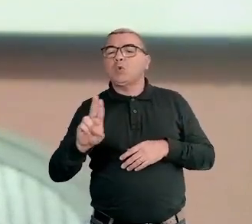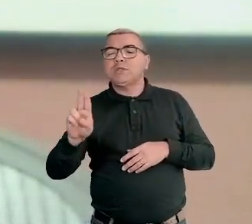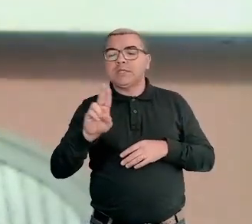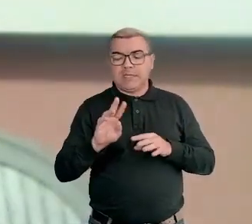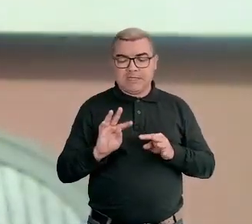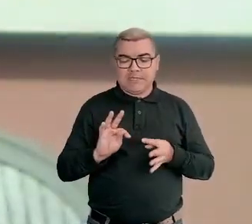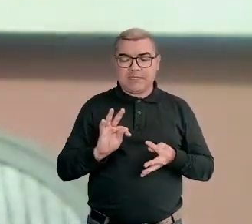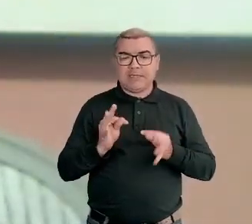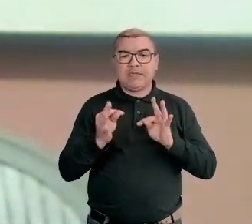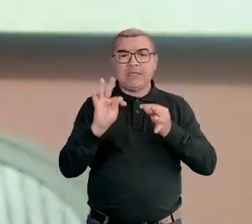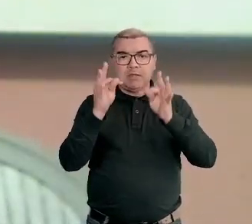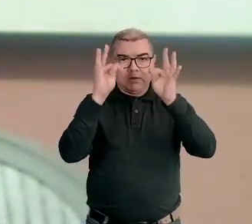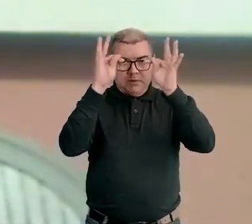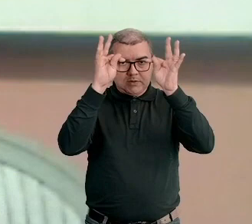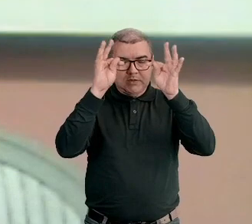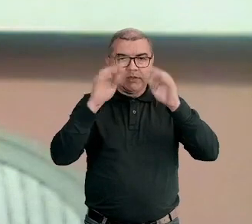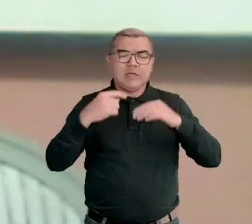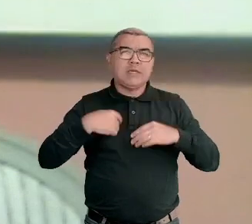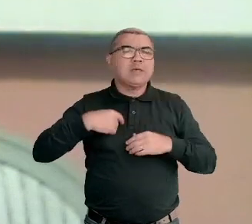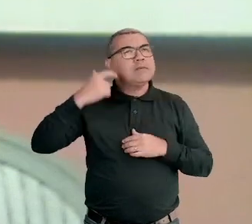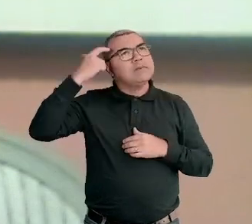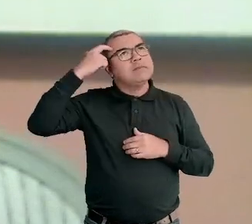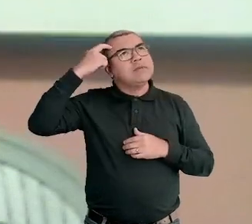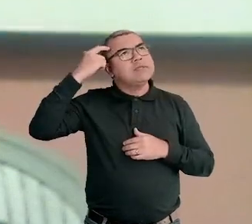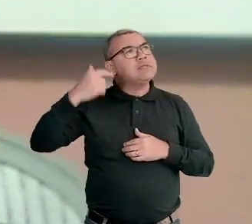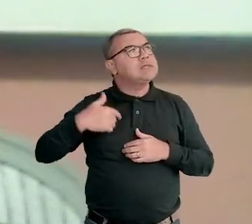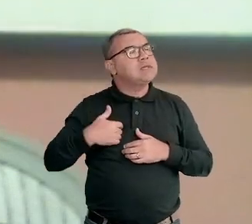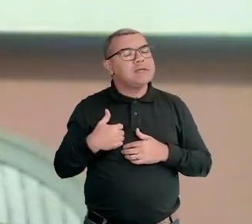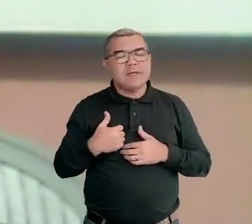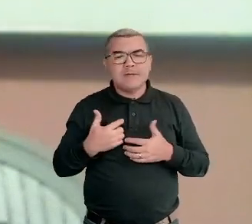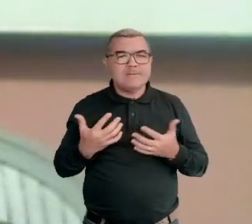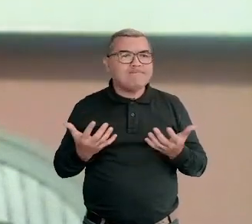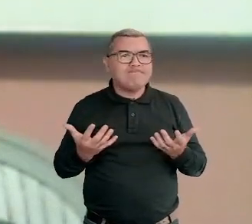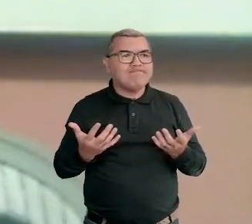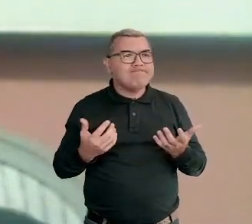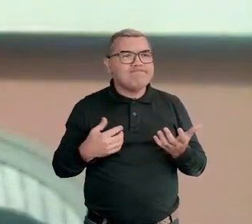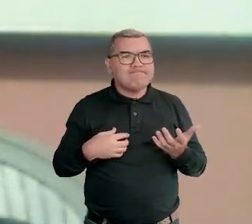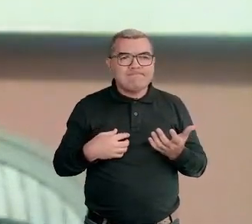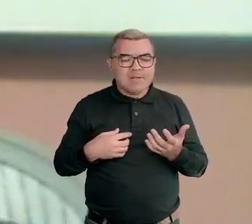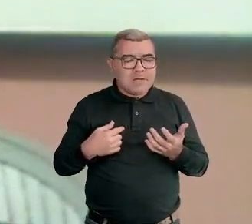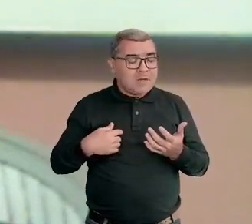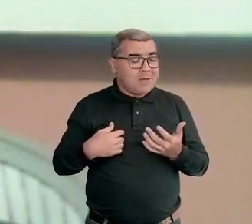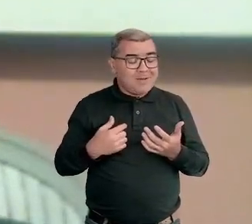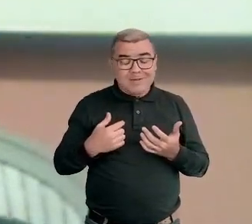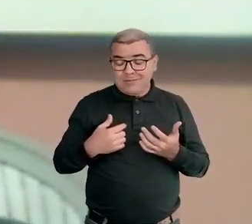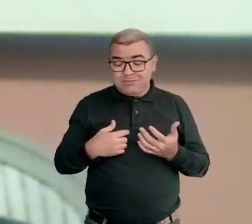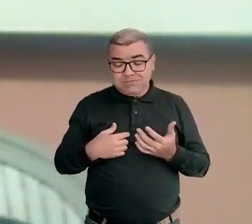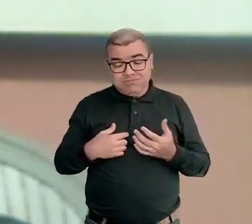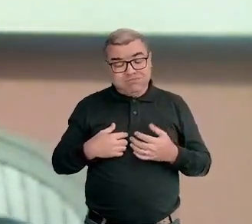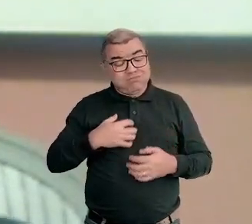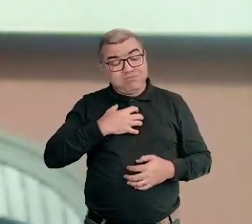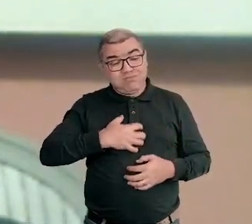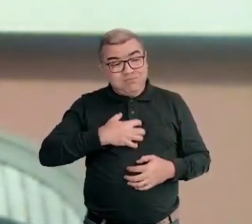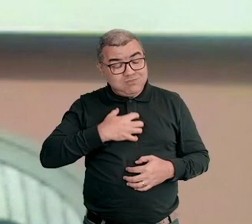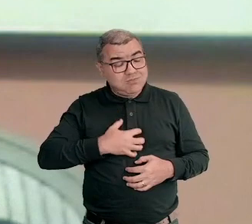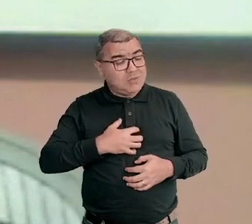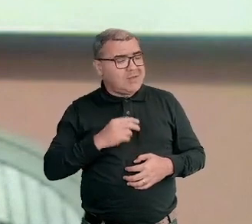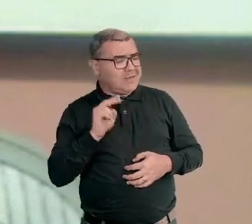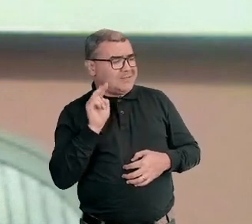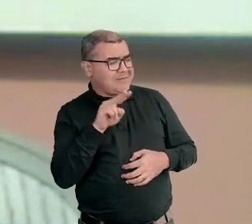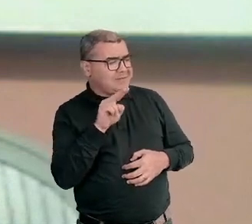da tecnologia. Né? Quer dizer, eu fico assim, particularmente, né, muito abalada